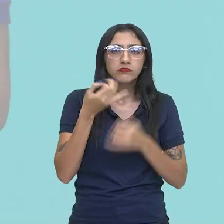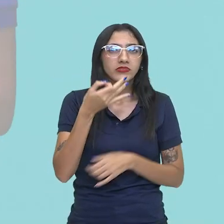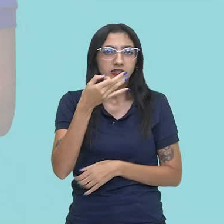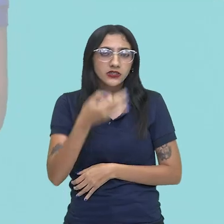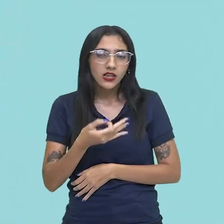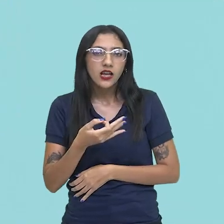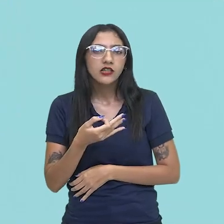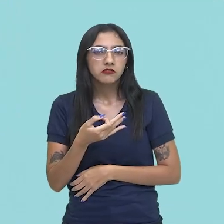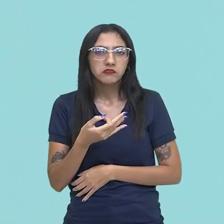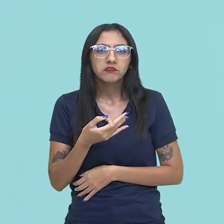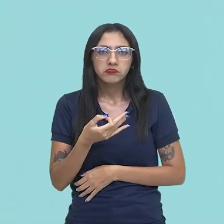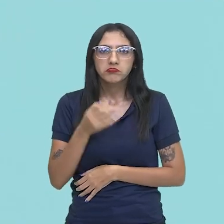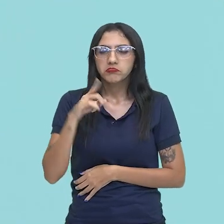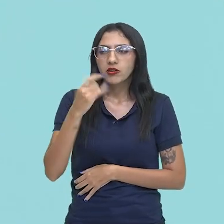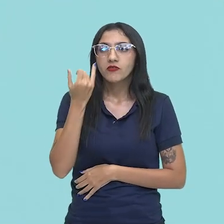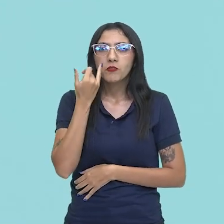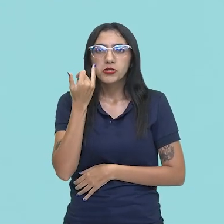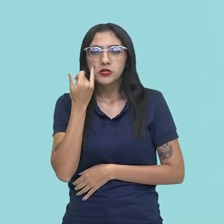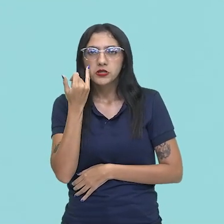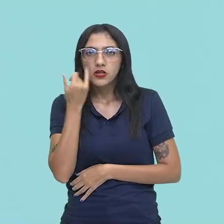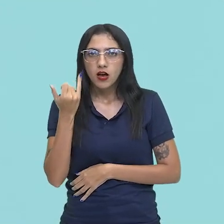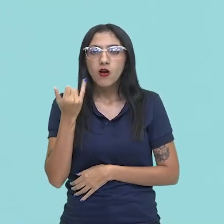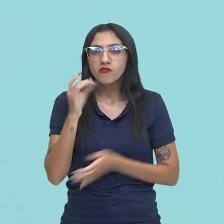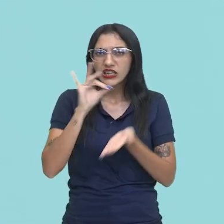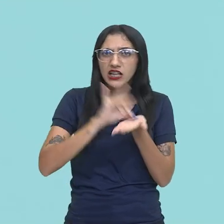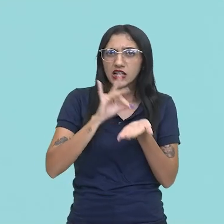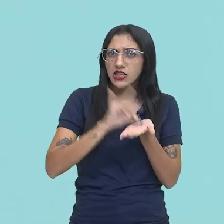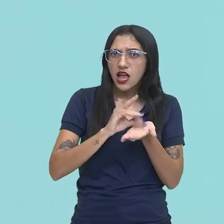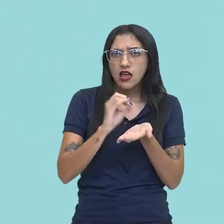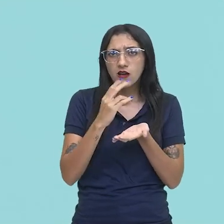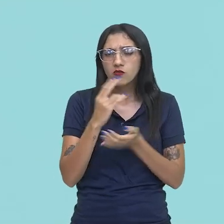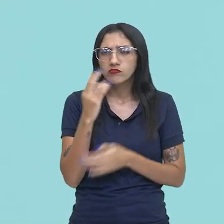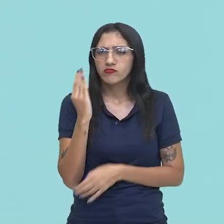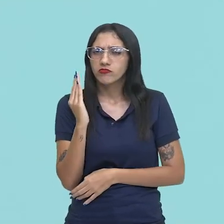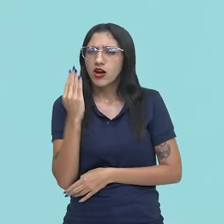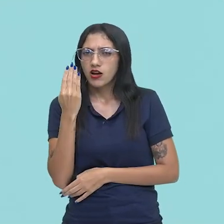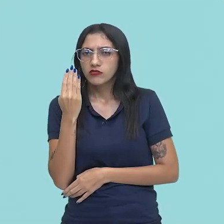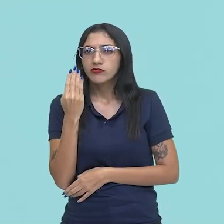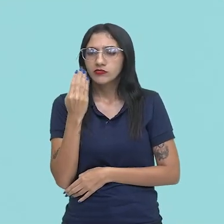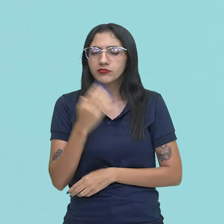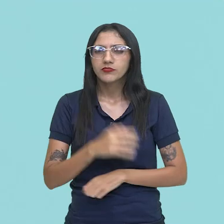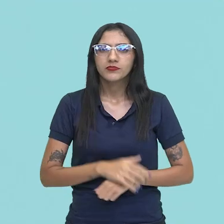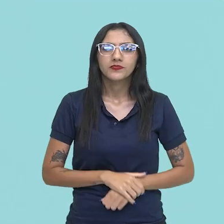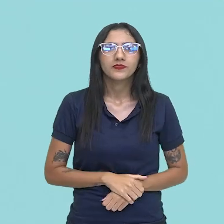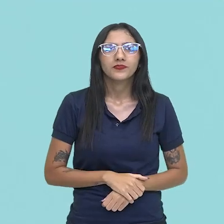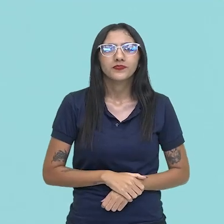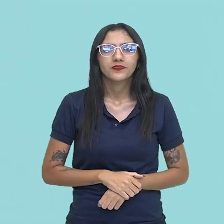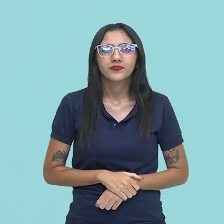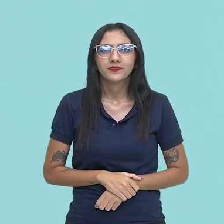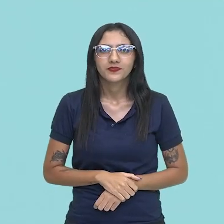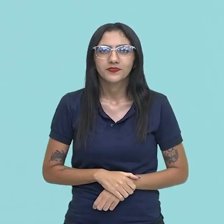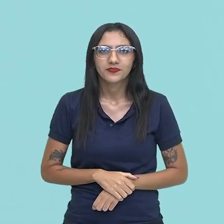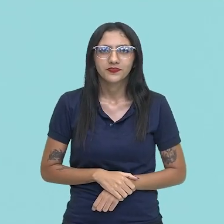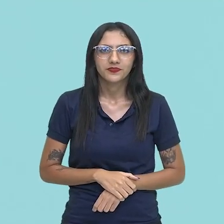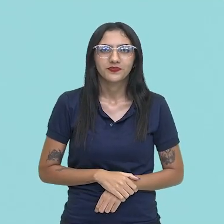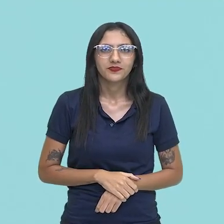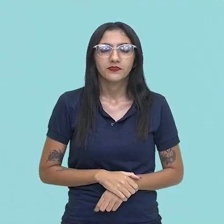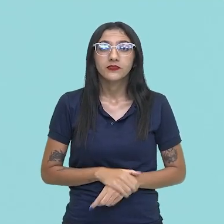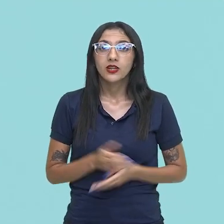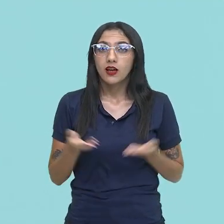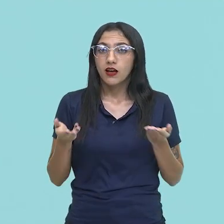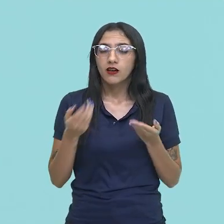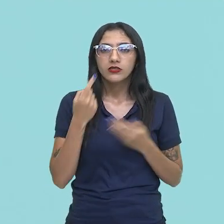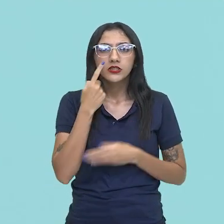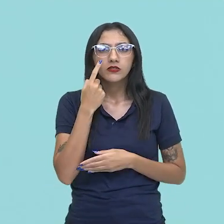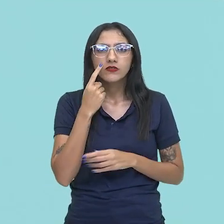realmente a notícia se é verdadeira ou se é falsa, só falácia, né? E agora a gente vai observar o